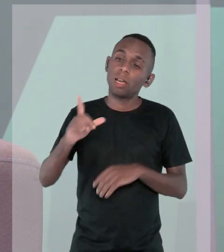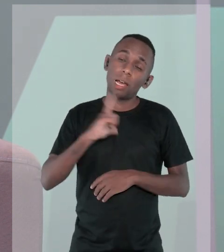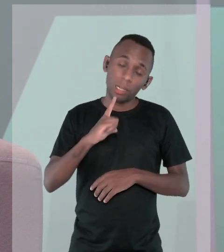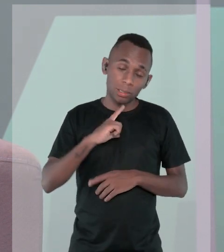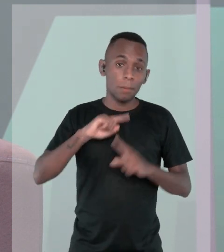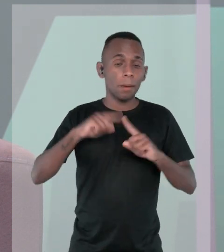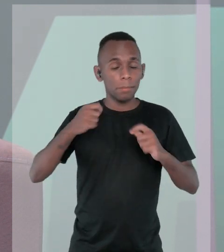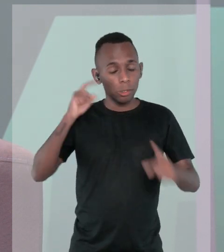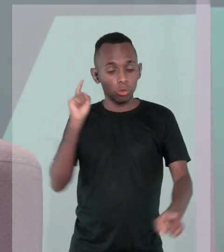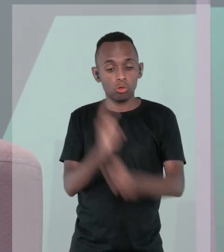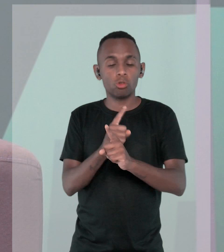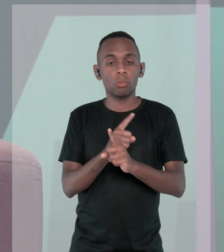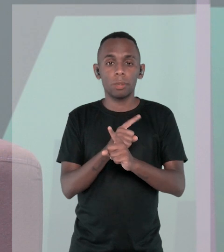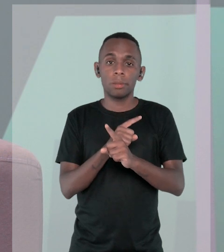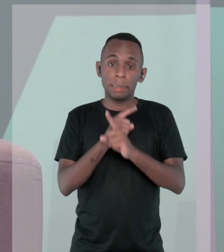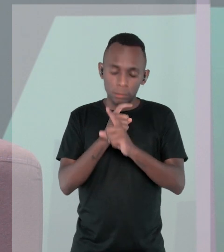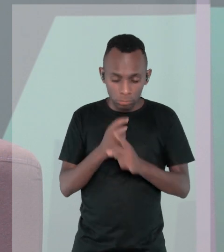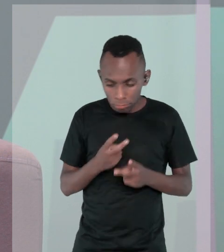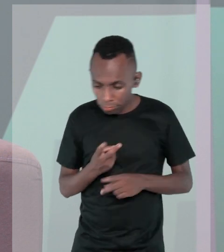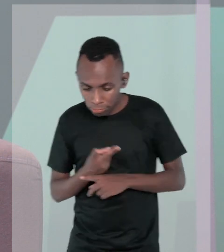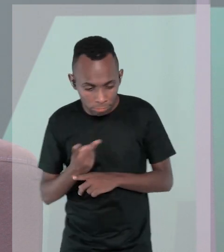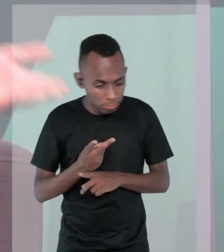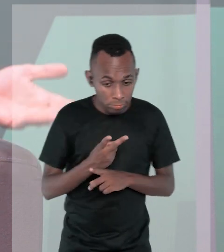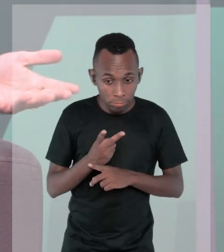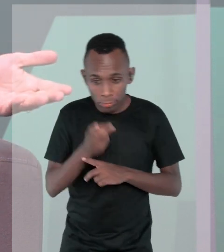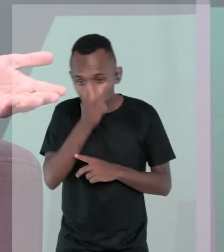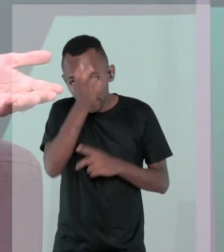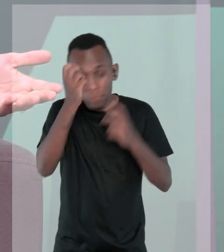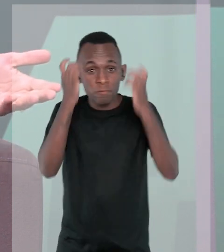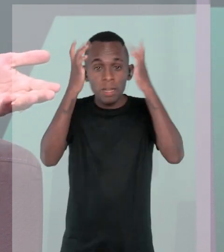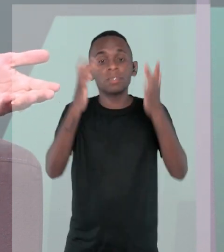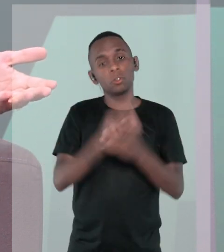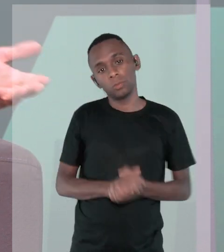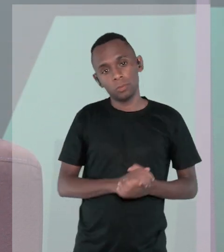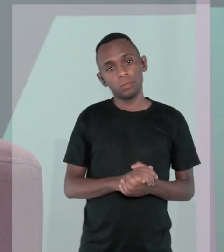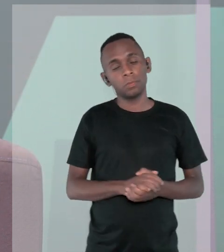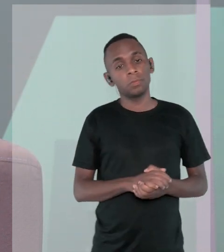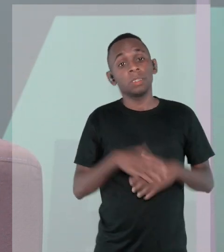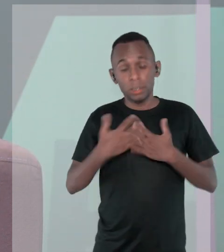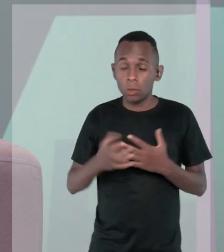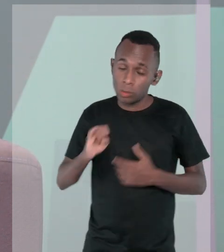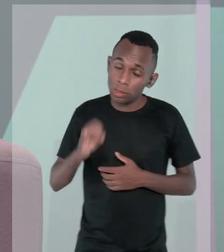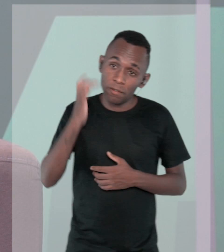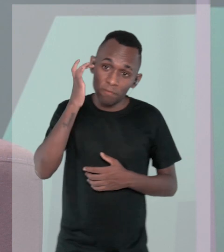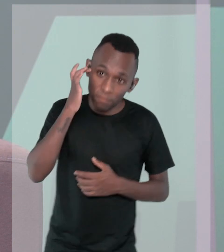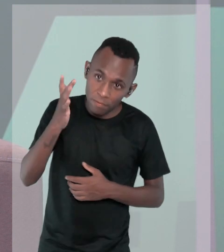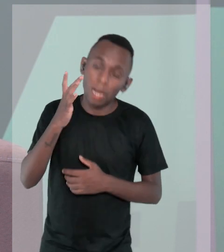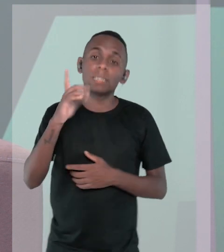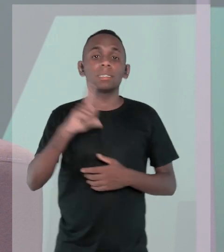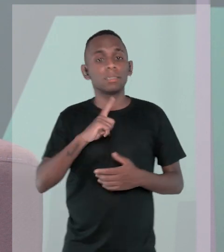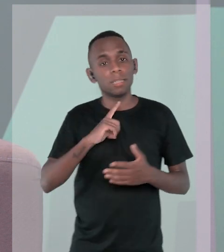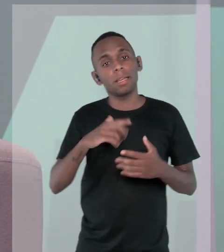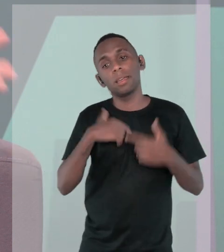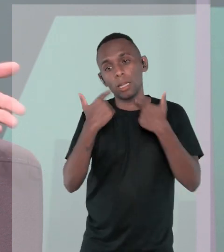gente só precisa cavar. E quando cava, fica mais fácil. E quando fica mais fácil, a gente traz